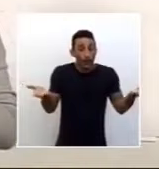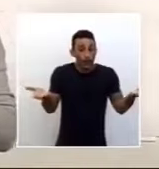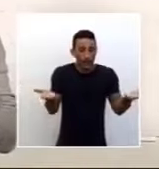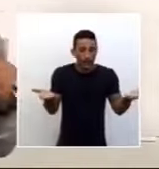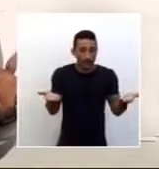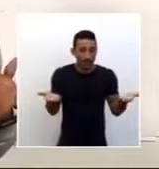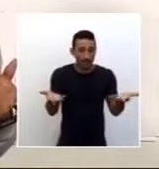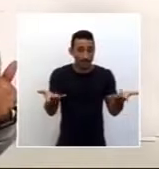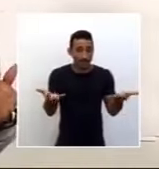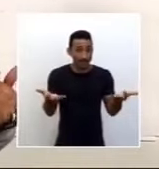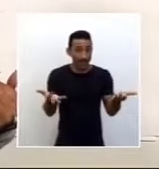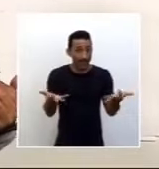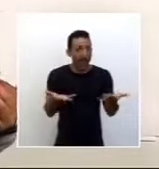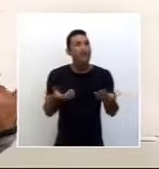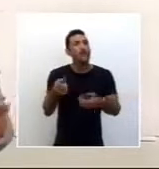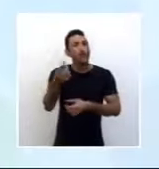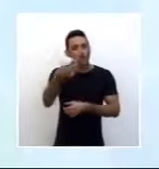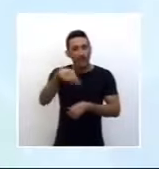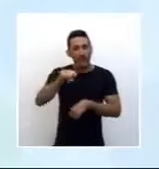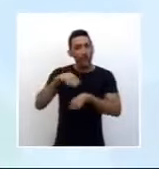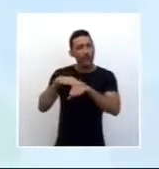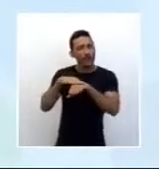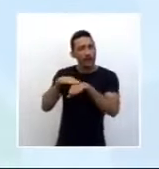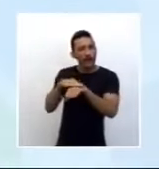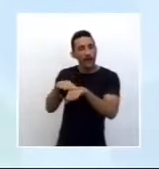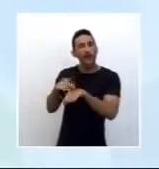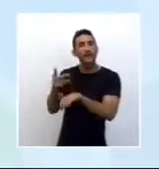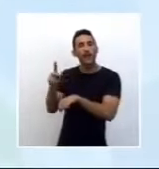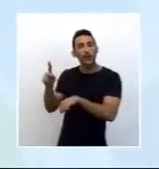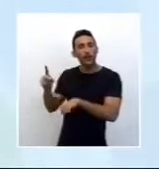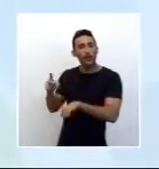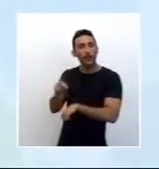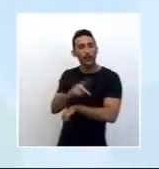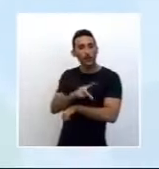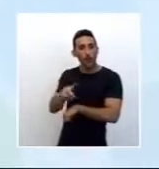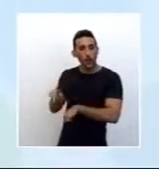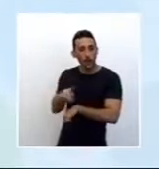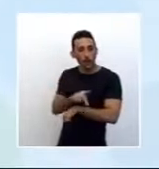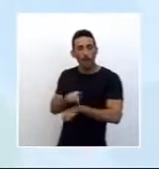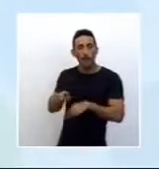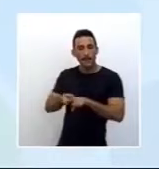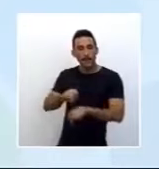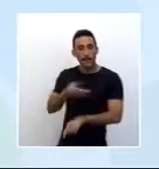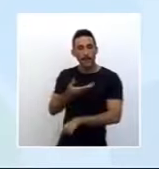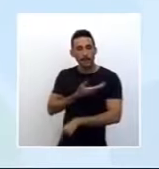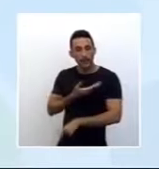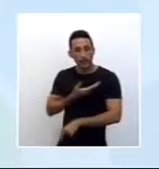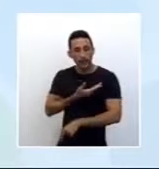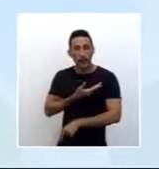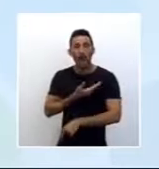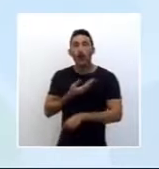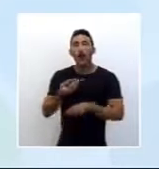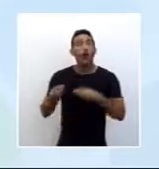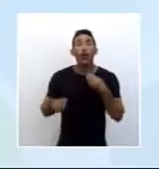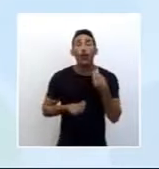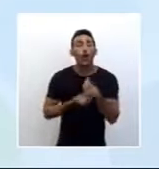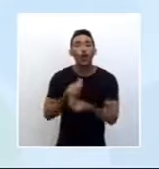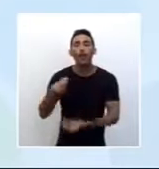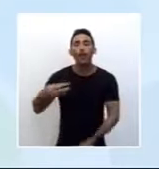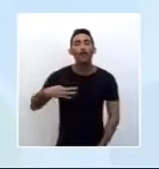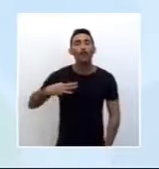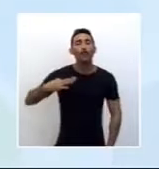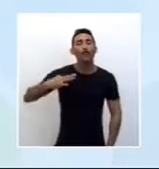em classmates diz que conversa com seus professores e seus colegas ou Subir cama voluntária York caminhonete Como se tornar um voluntário